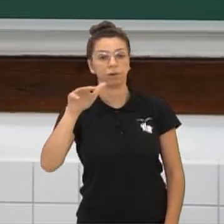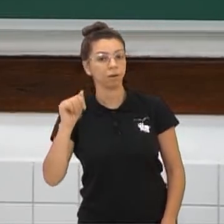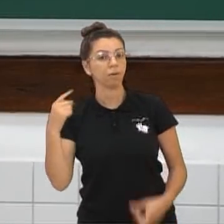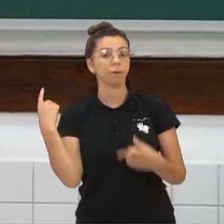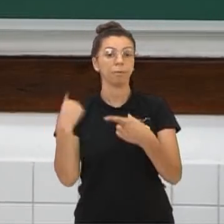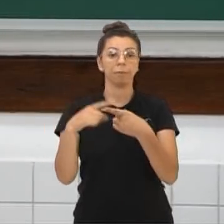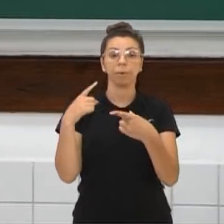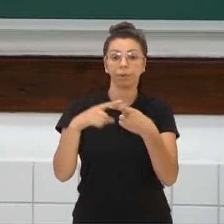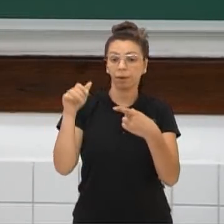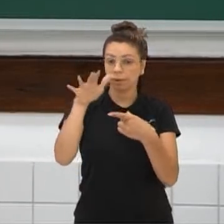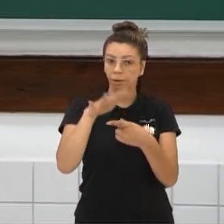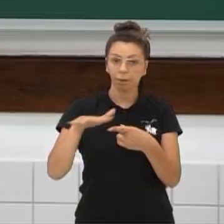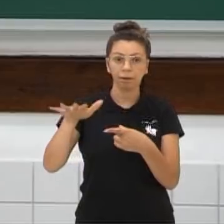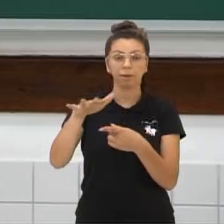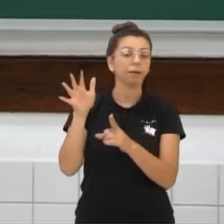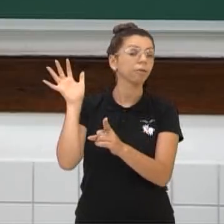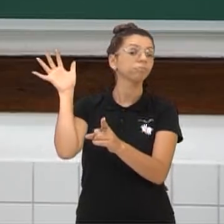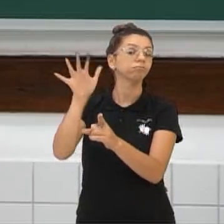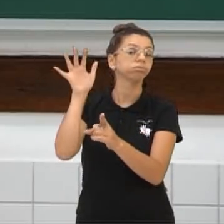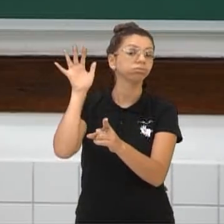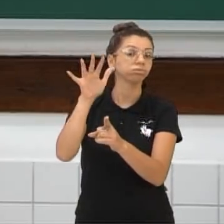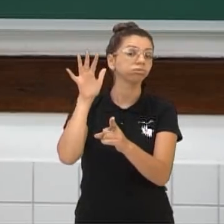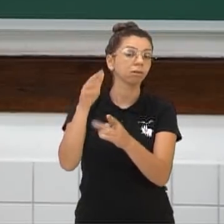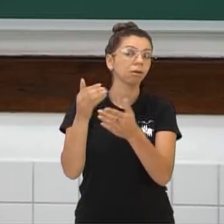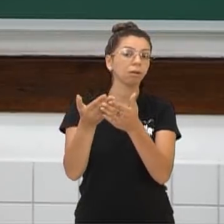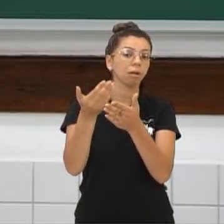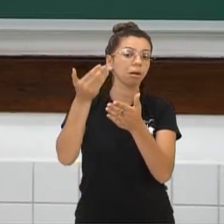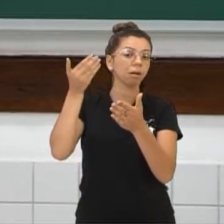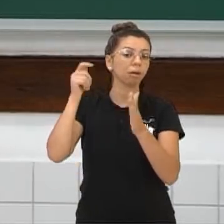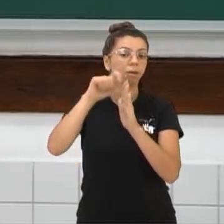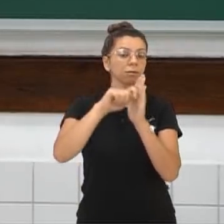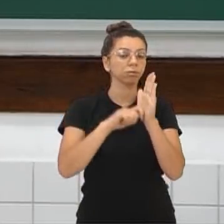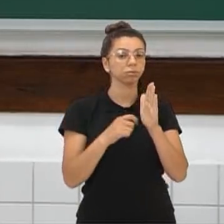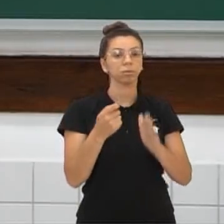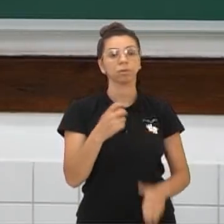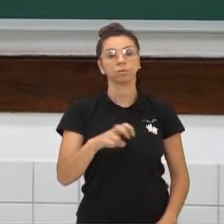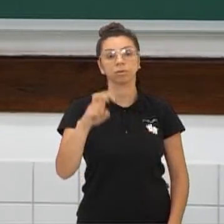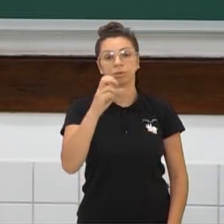essa influência quando ela surgiu lá no século V, no século VI.